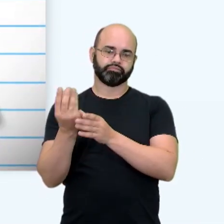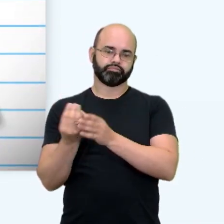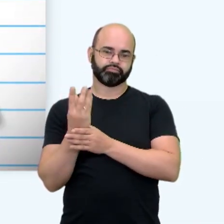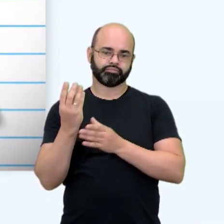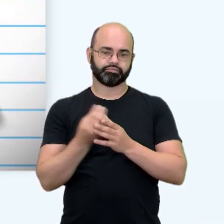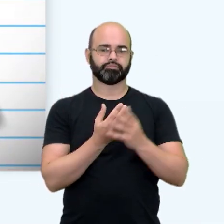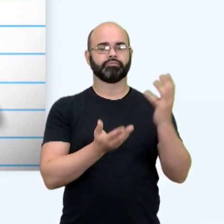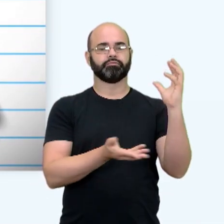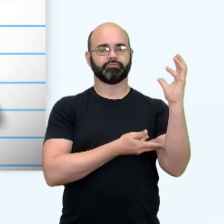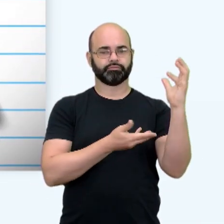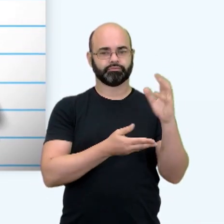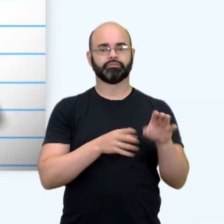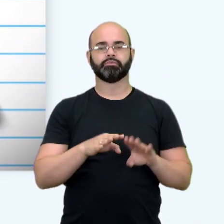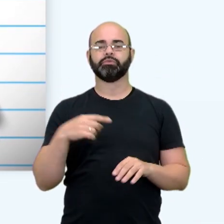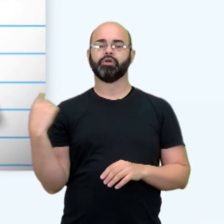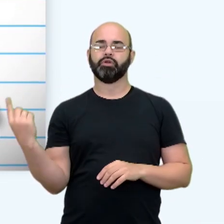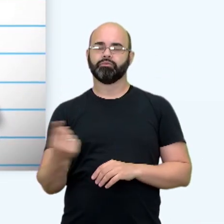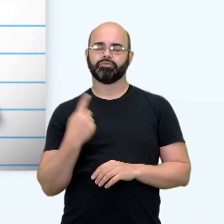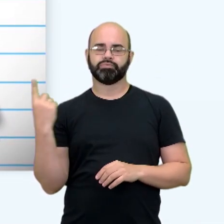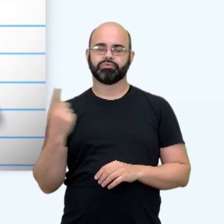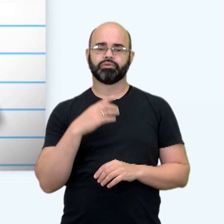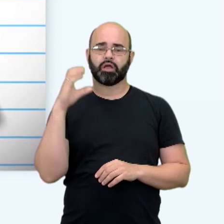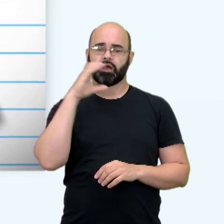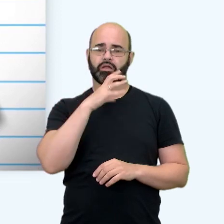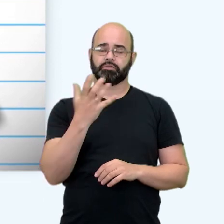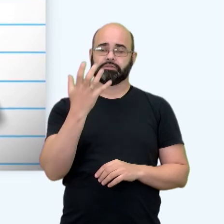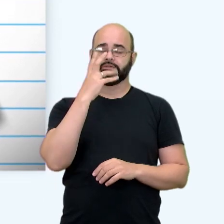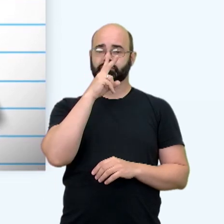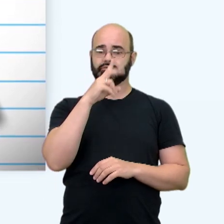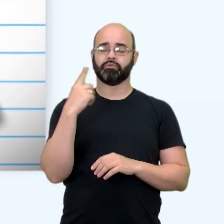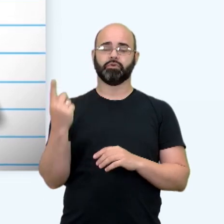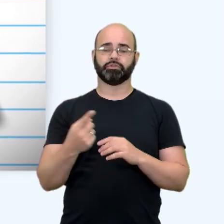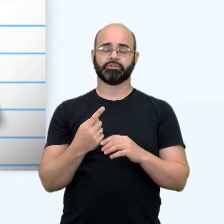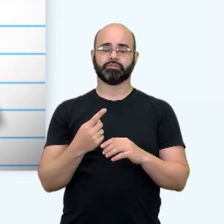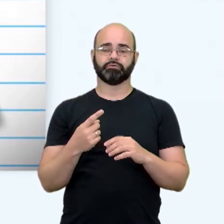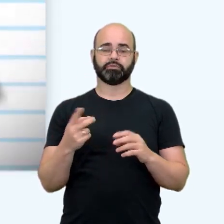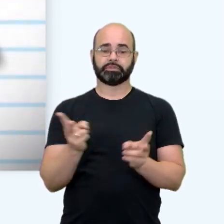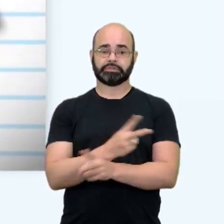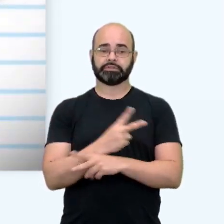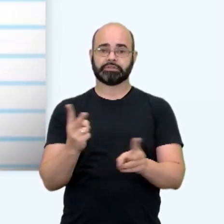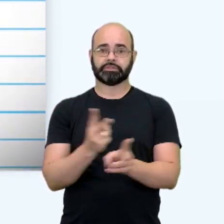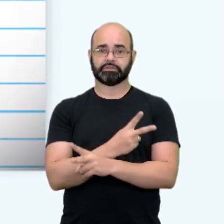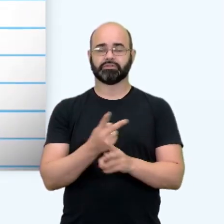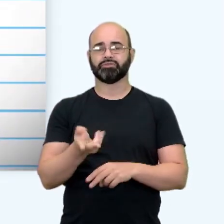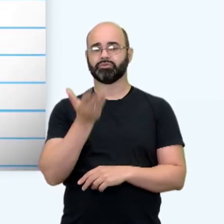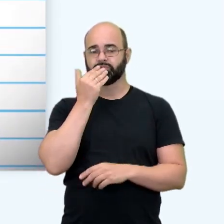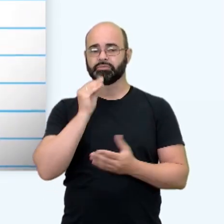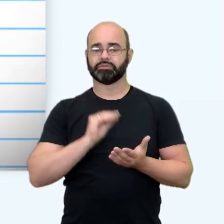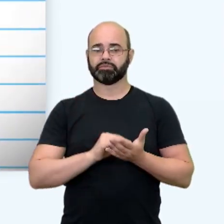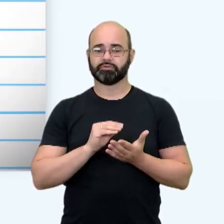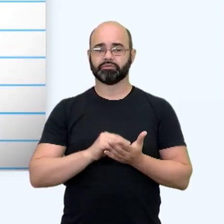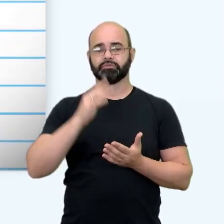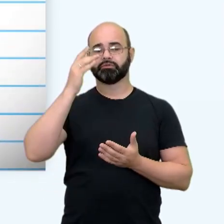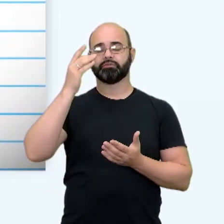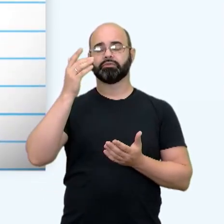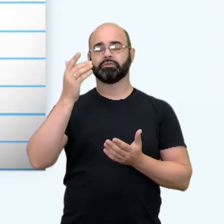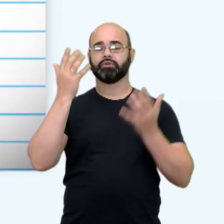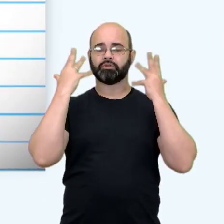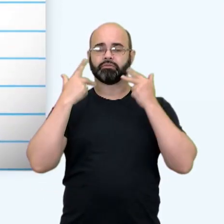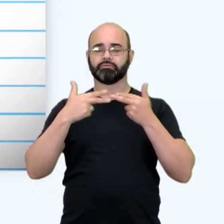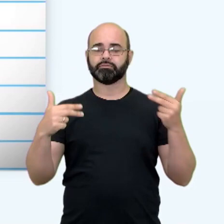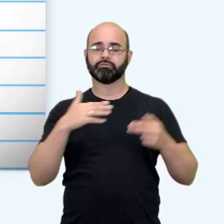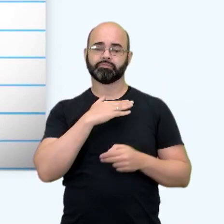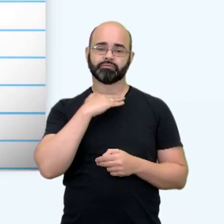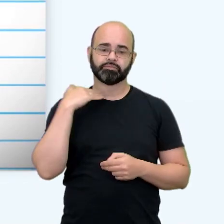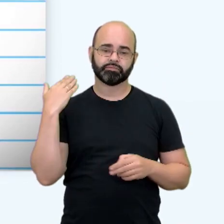tornados, furacões e ondas de calor. Como resultado, pode haver escassez de alimentos, extinção de espécies, danos estruturais em